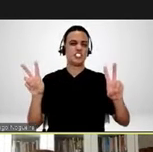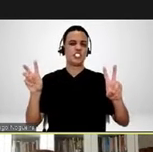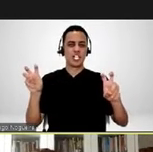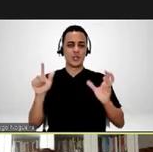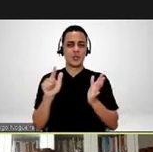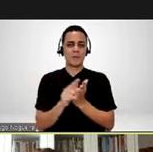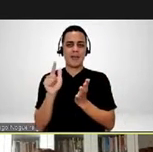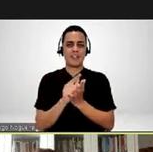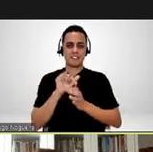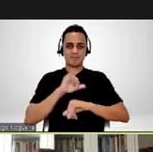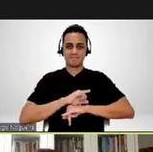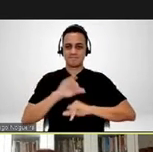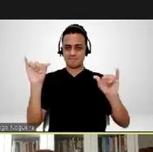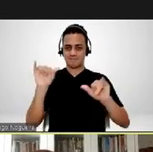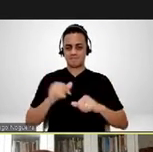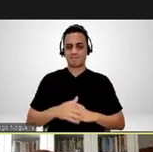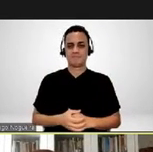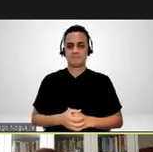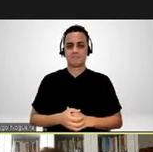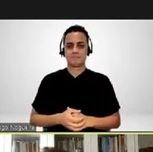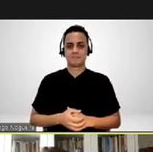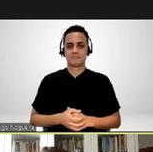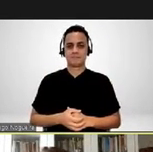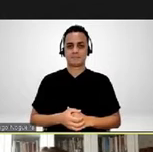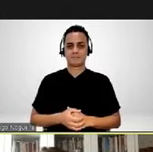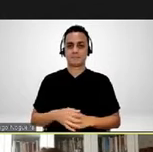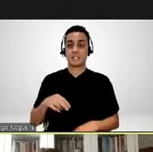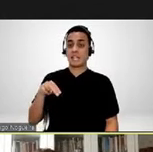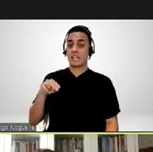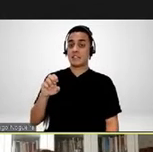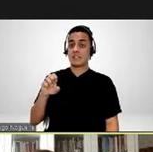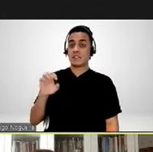título para a matéria: nem Fellini explicaria.